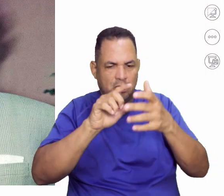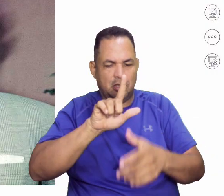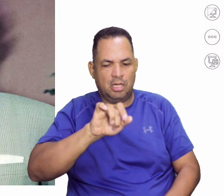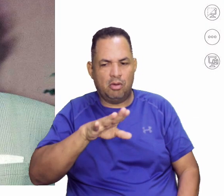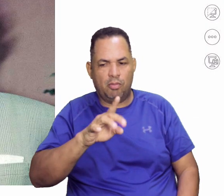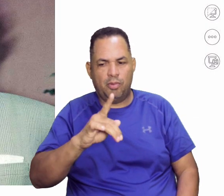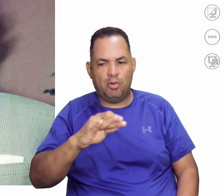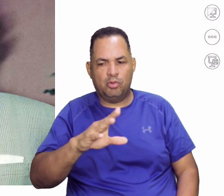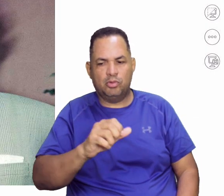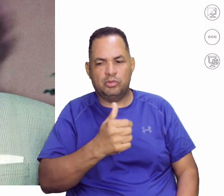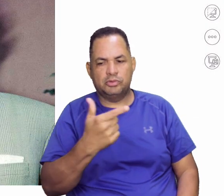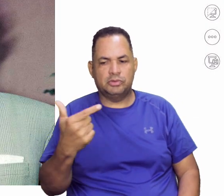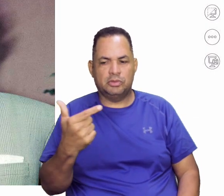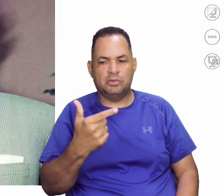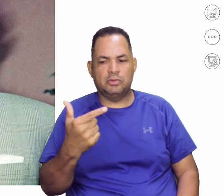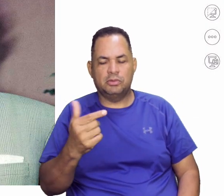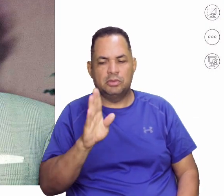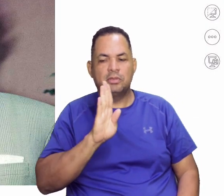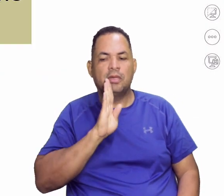da Bélgica.